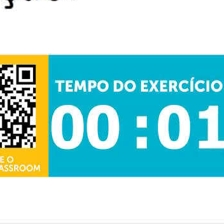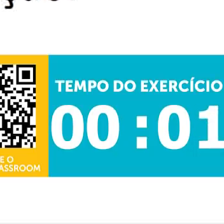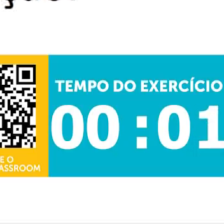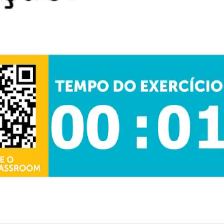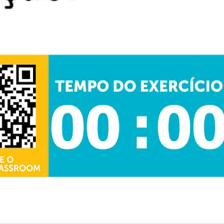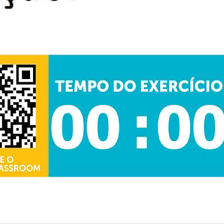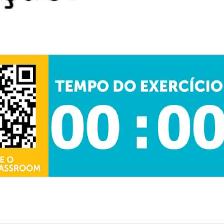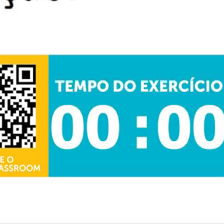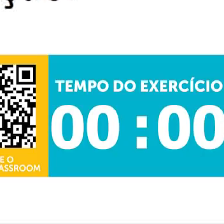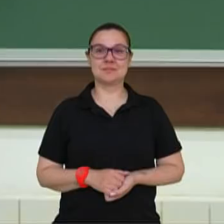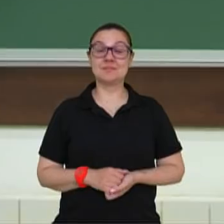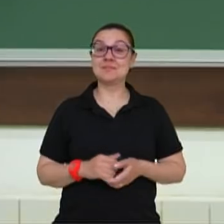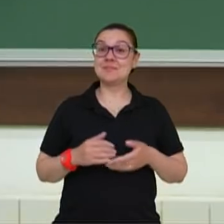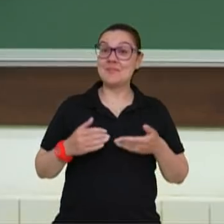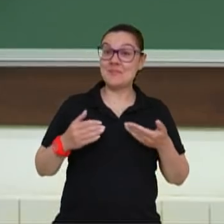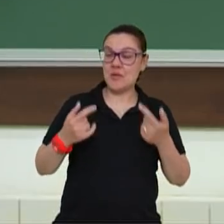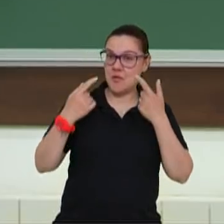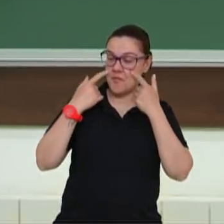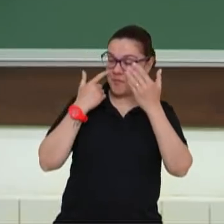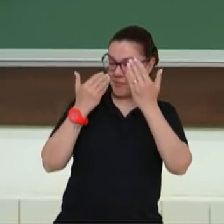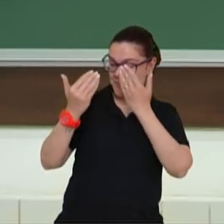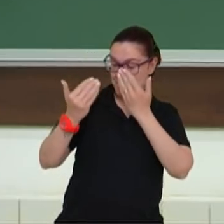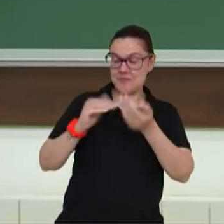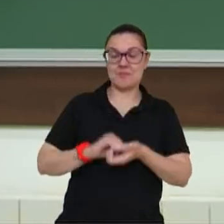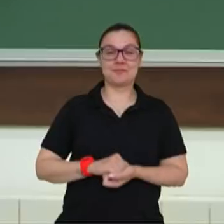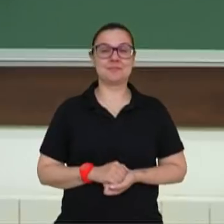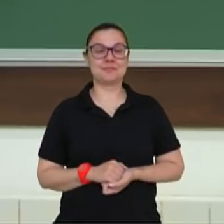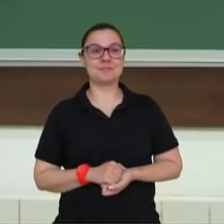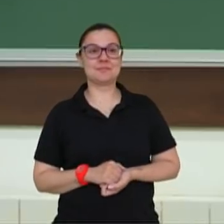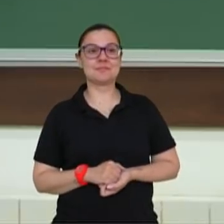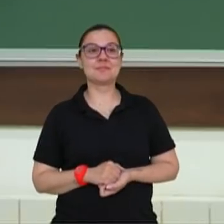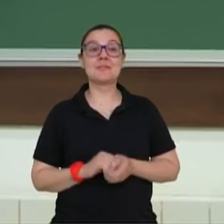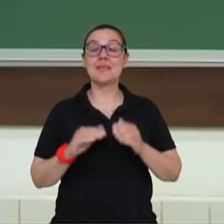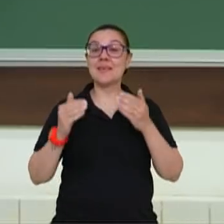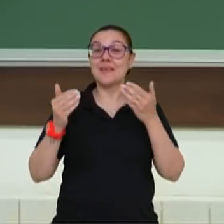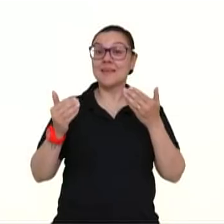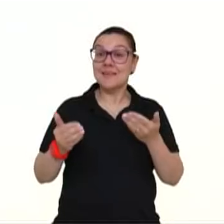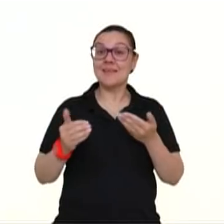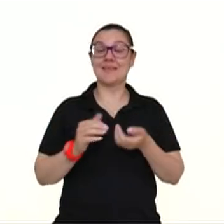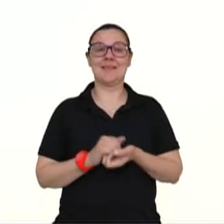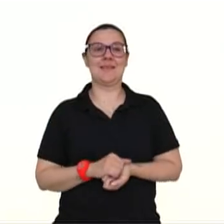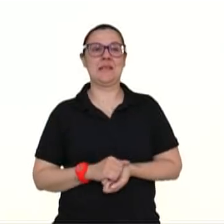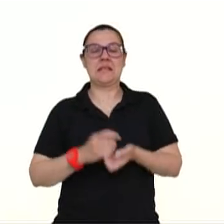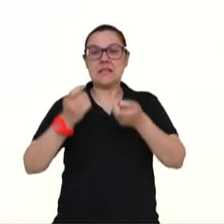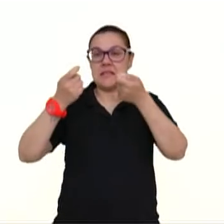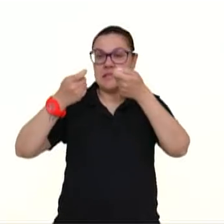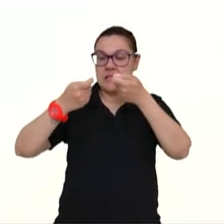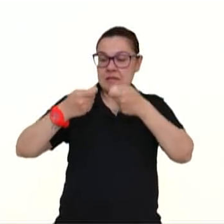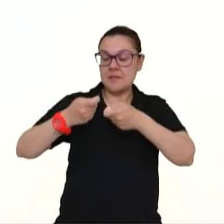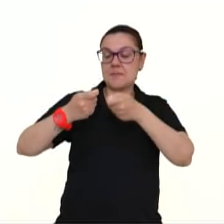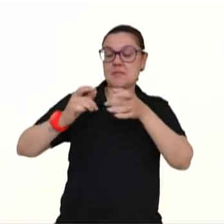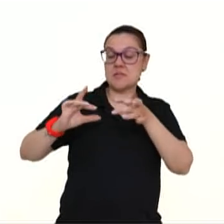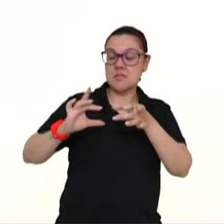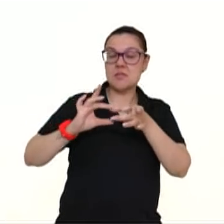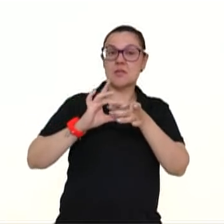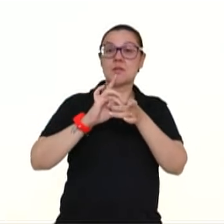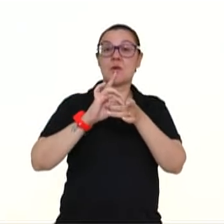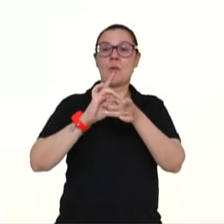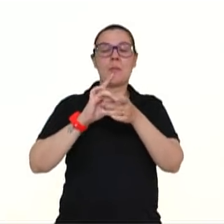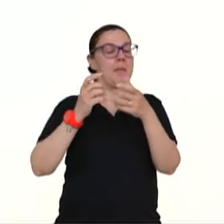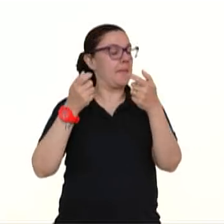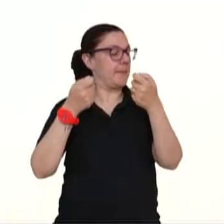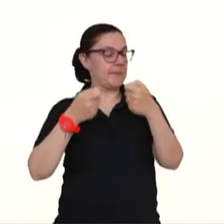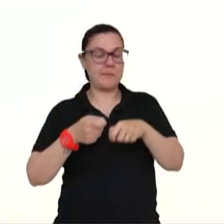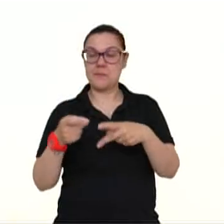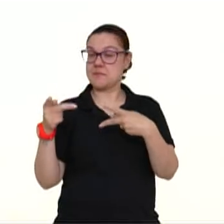Vamos conferir? Então, gente, precisam de complemento